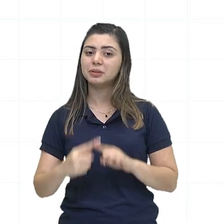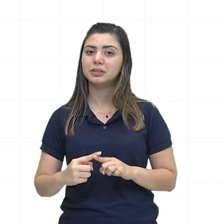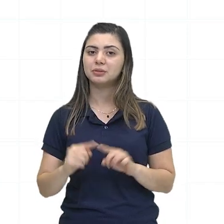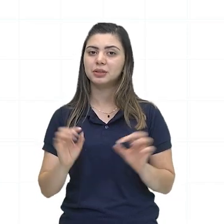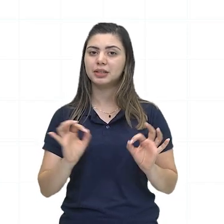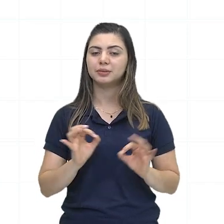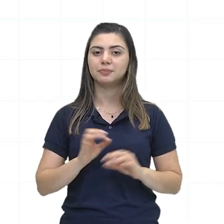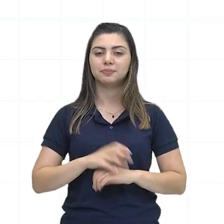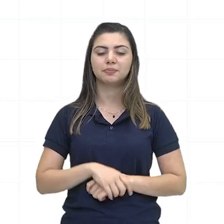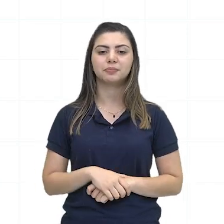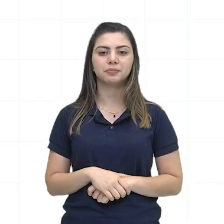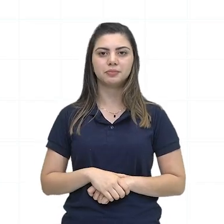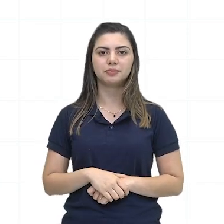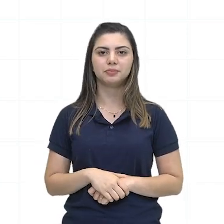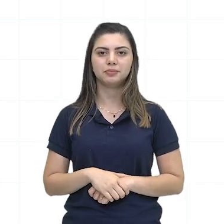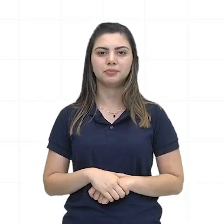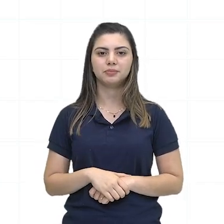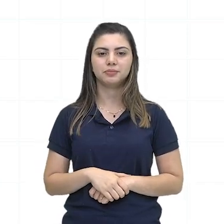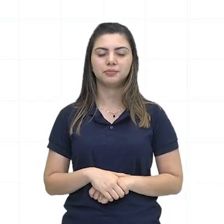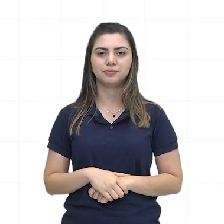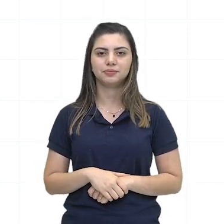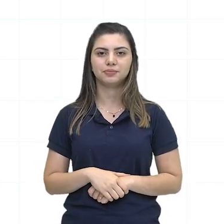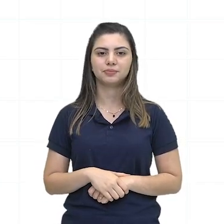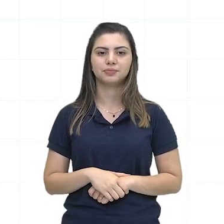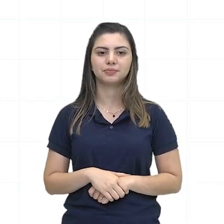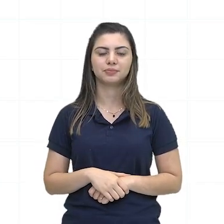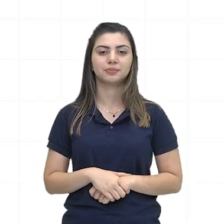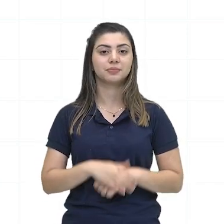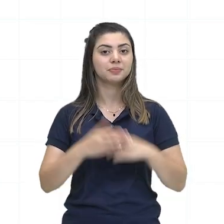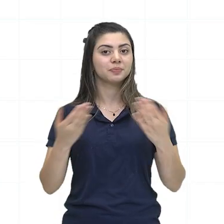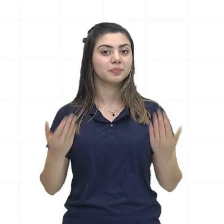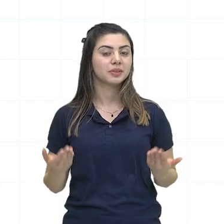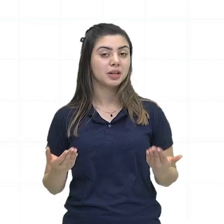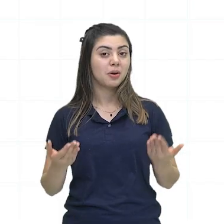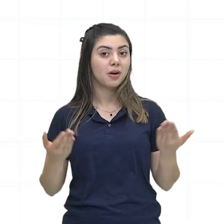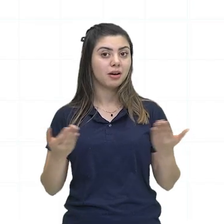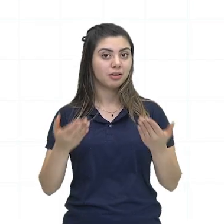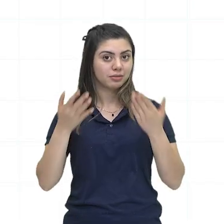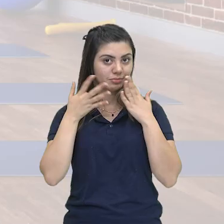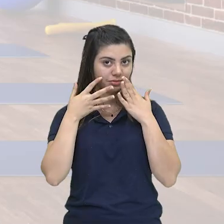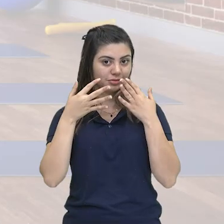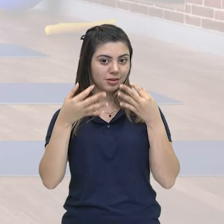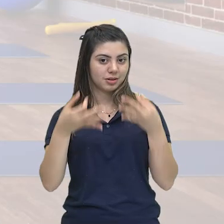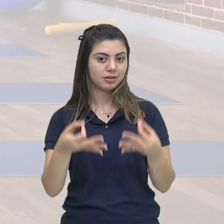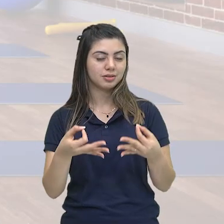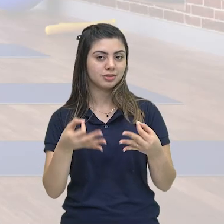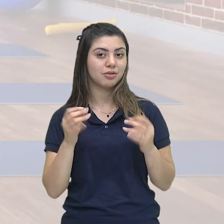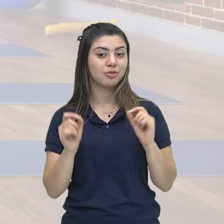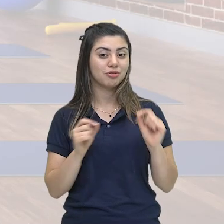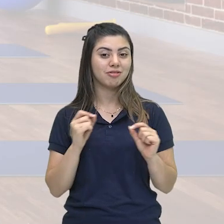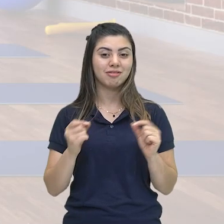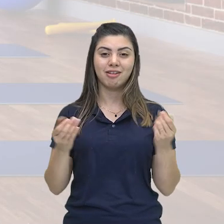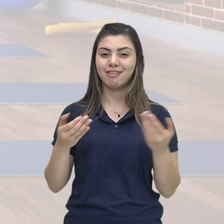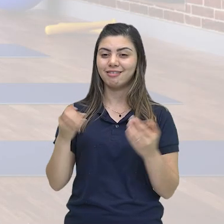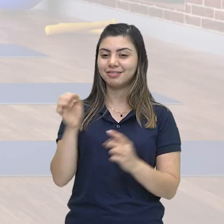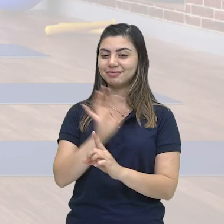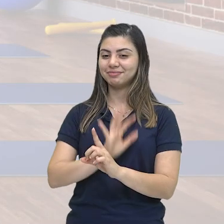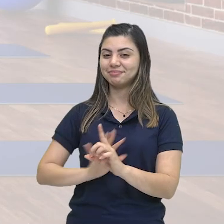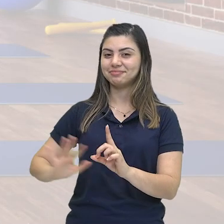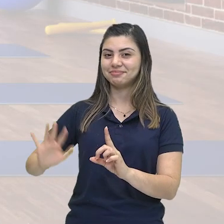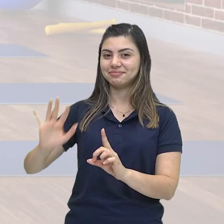competitiva. E falando de ginástica, já chamo a atenção de vocês aqui para o nosso